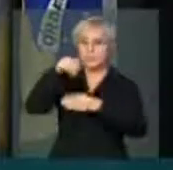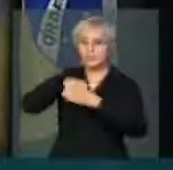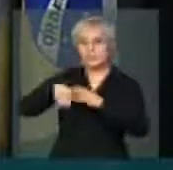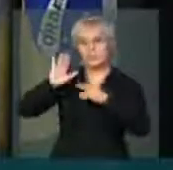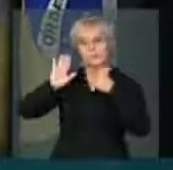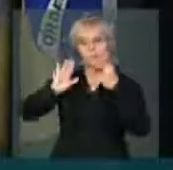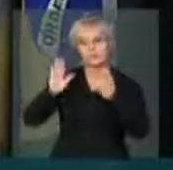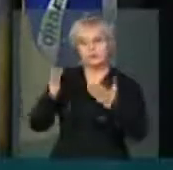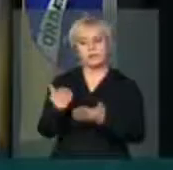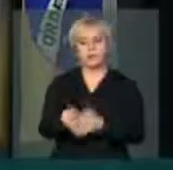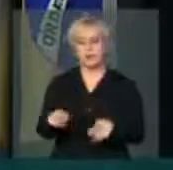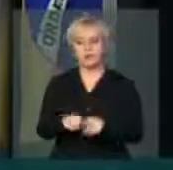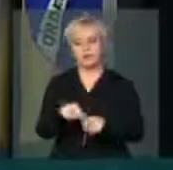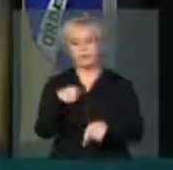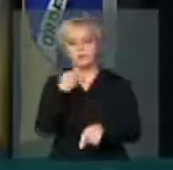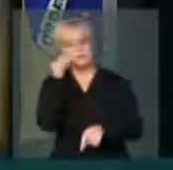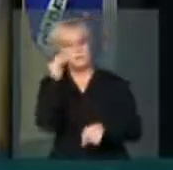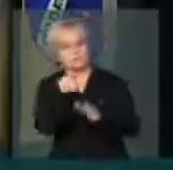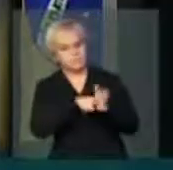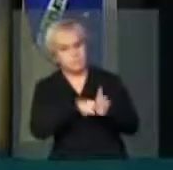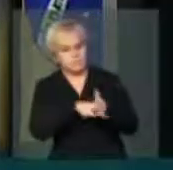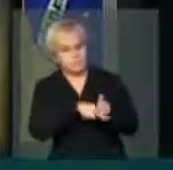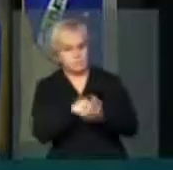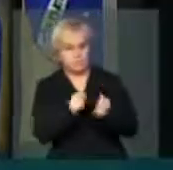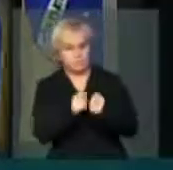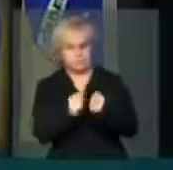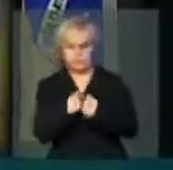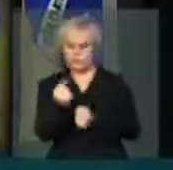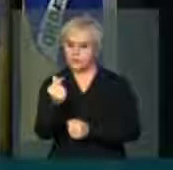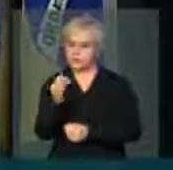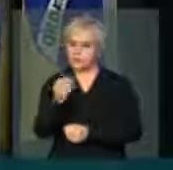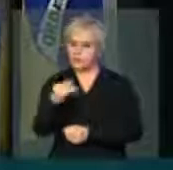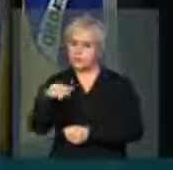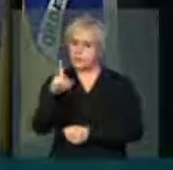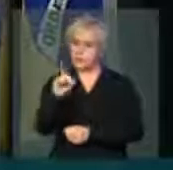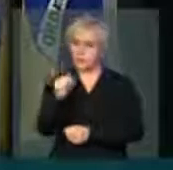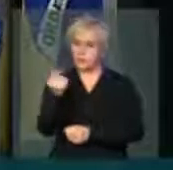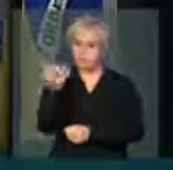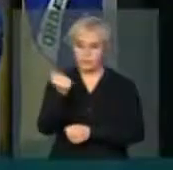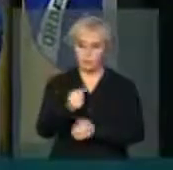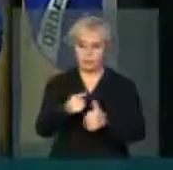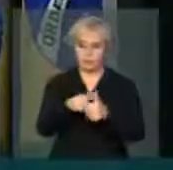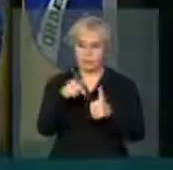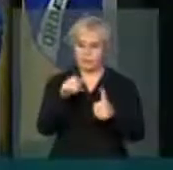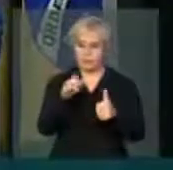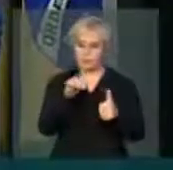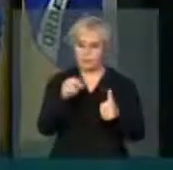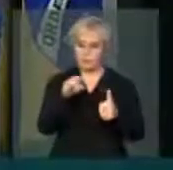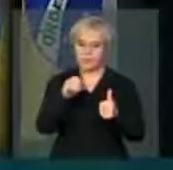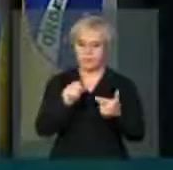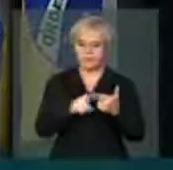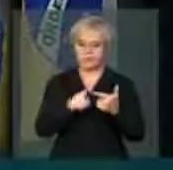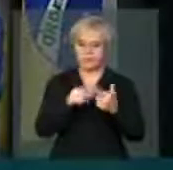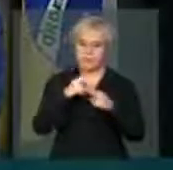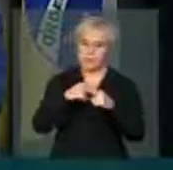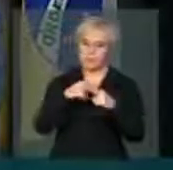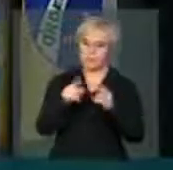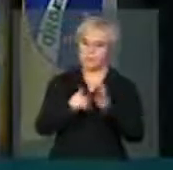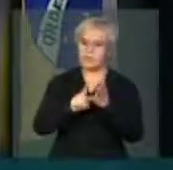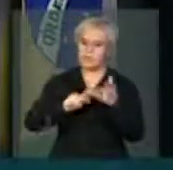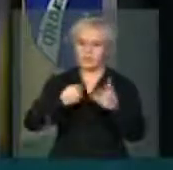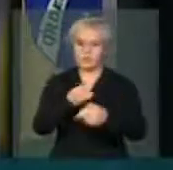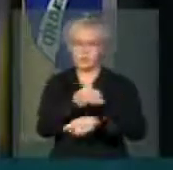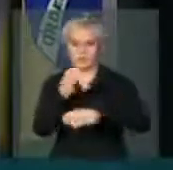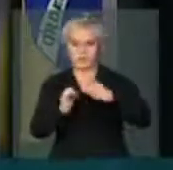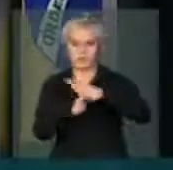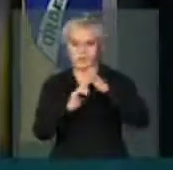Tentamos ir a fundo nas investigações sobre os fundos de pensão da Petrobras, do Petro, da Caixa Econômica, o FUNCEF,